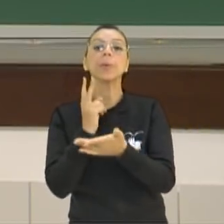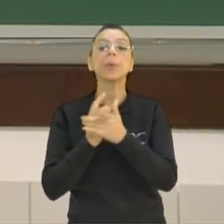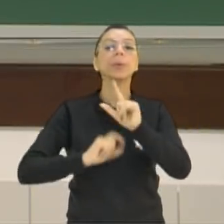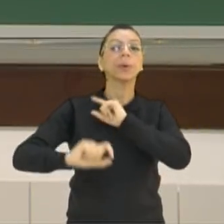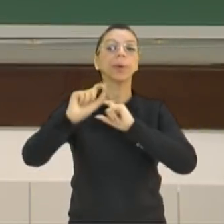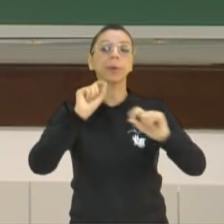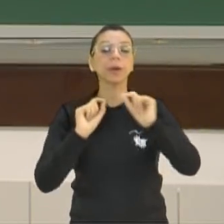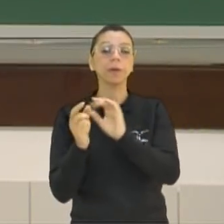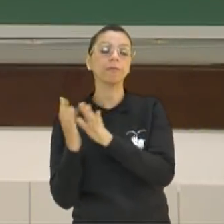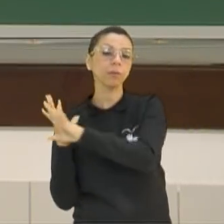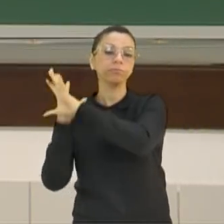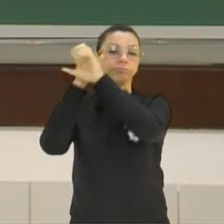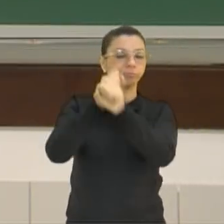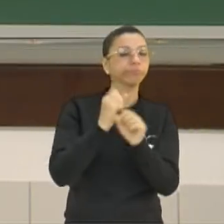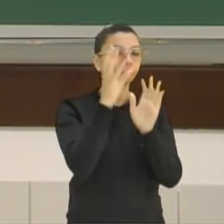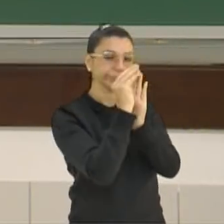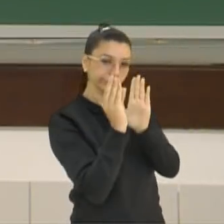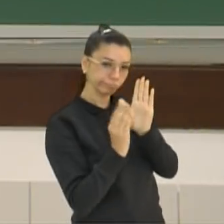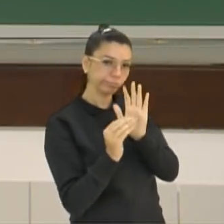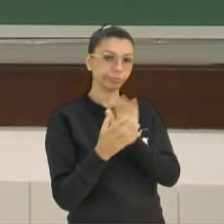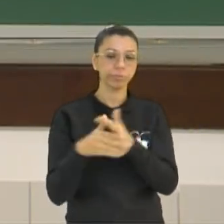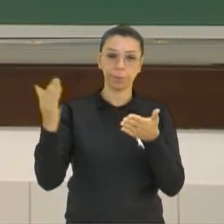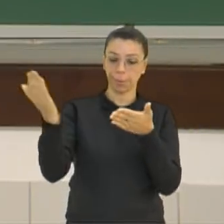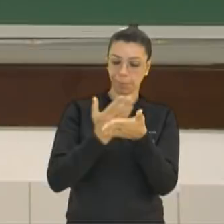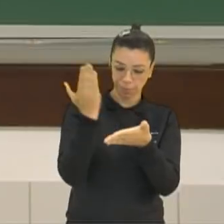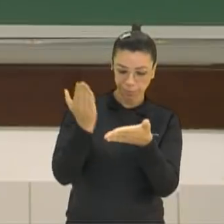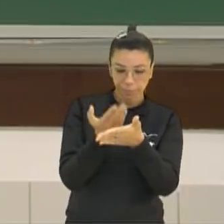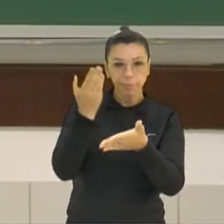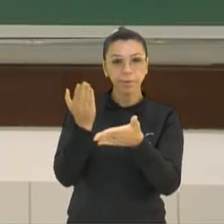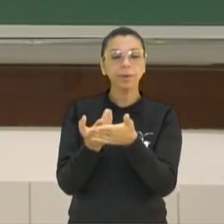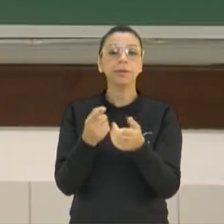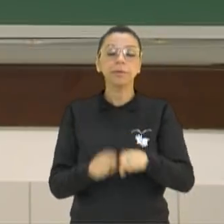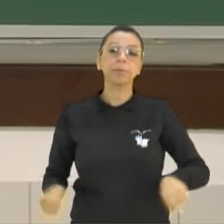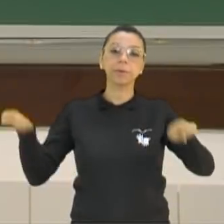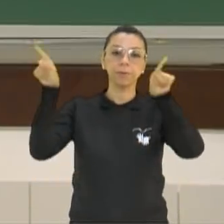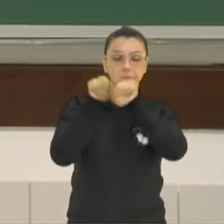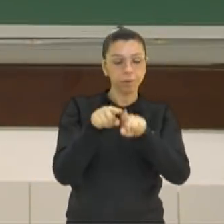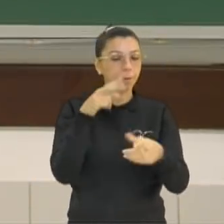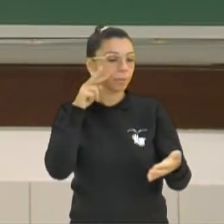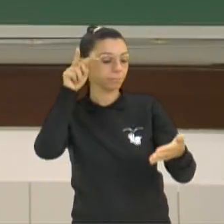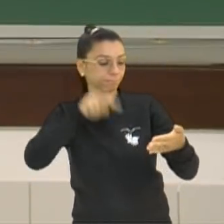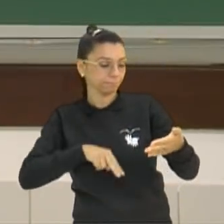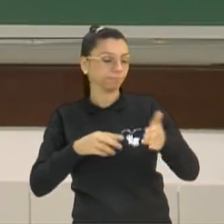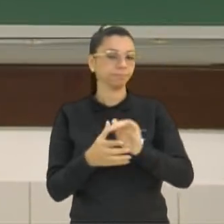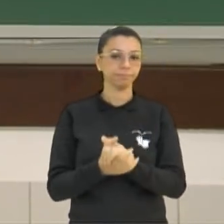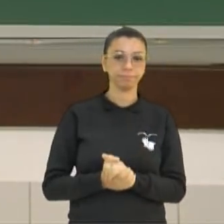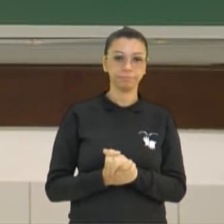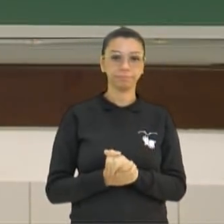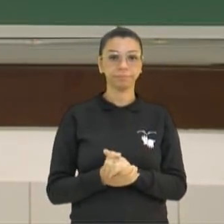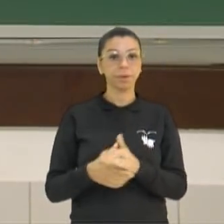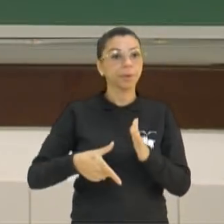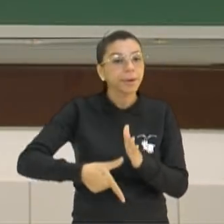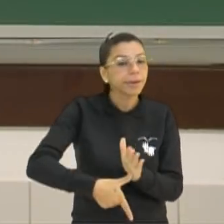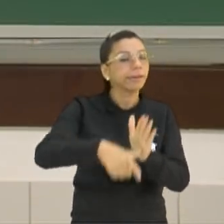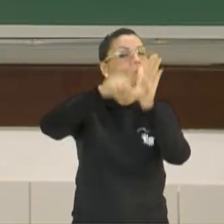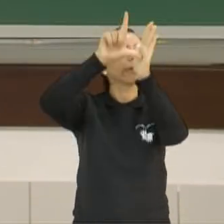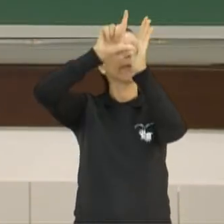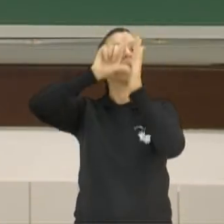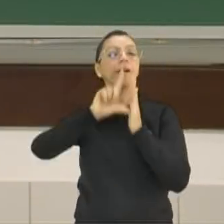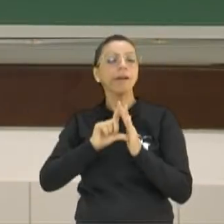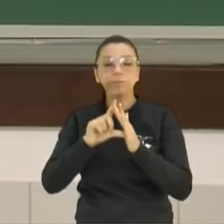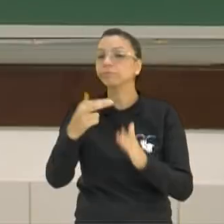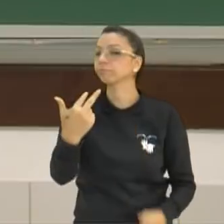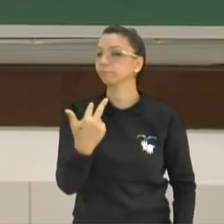uma retomadinha de conteúdos, então pega o teu caderninho que a gente vai dar uma olhadinha aí, vamos lá? Antes, o que a gente não